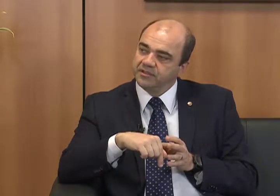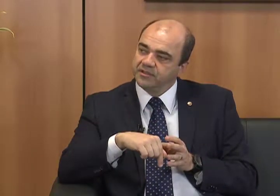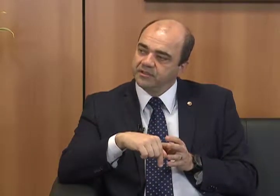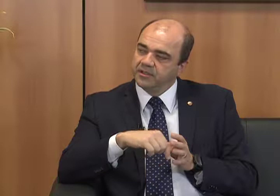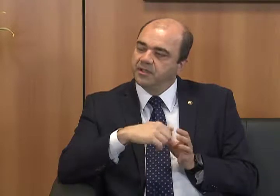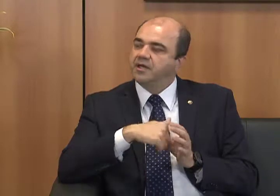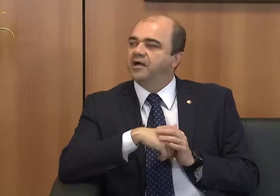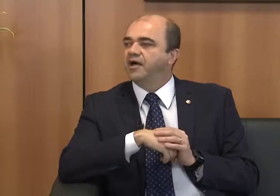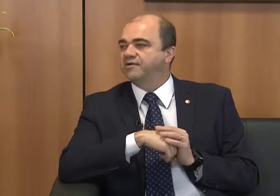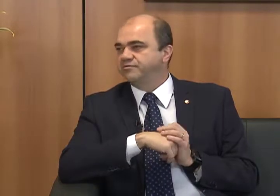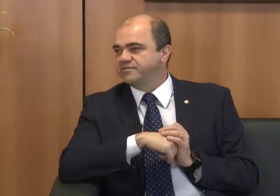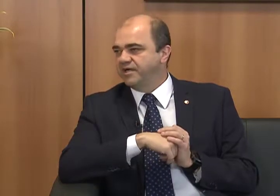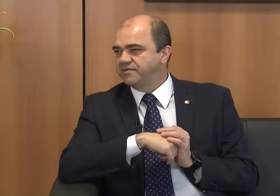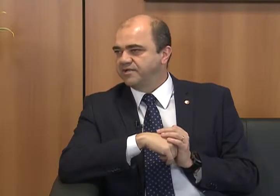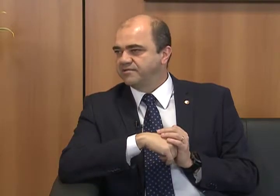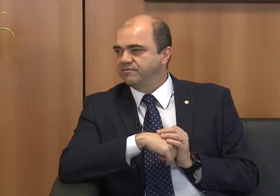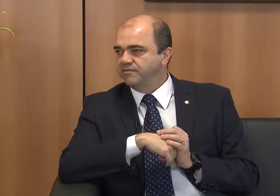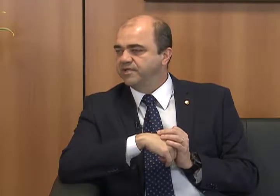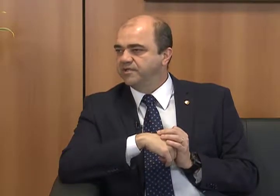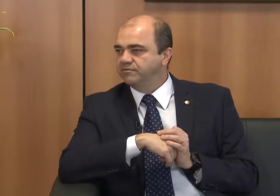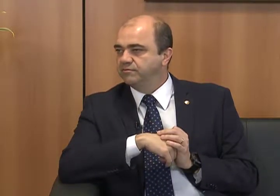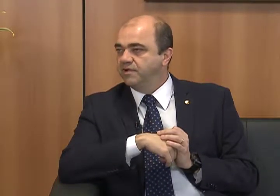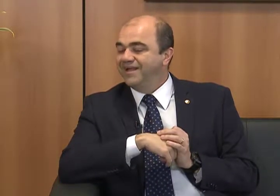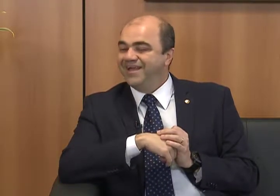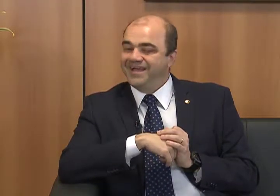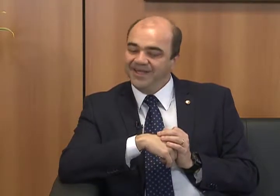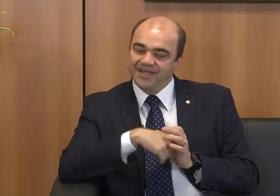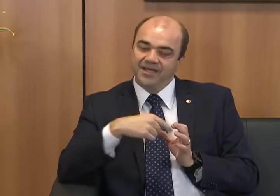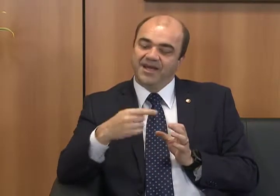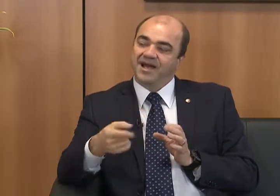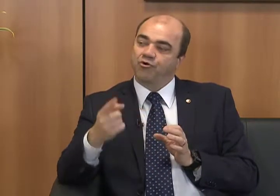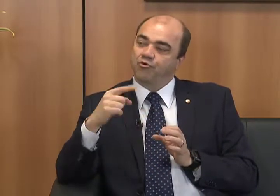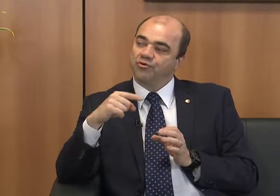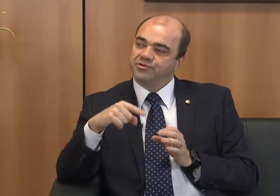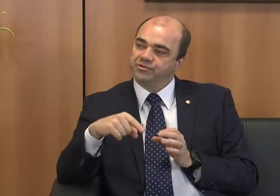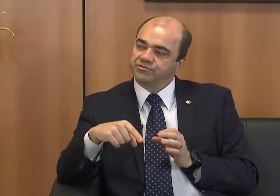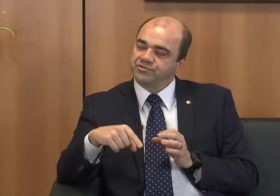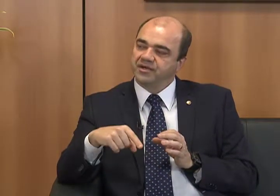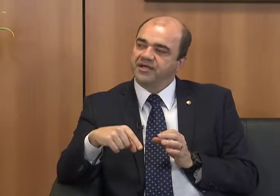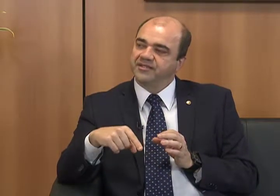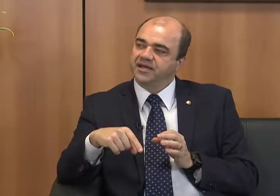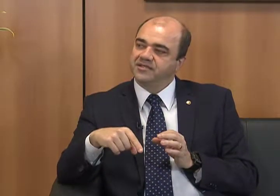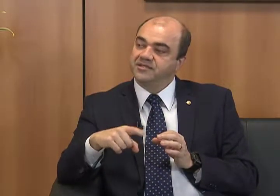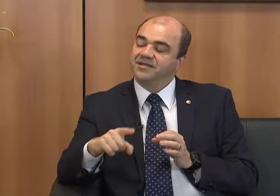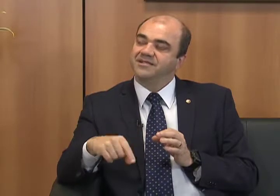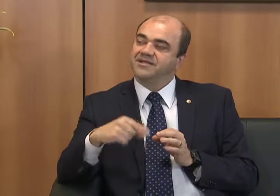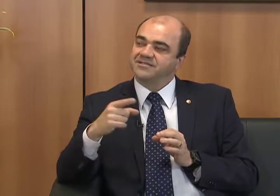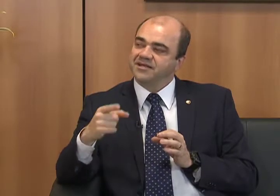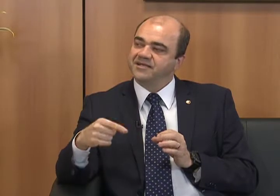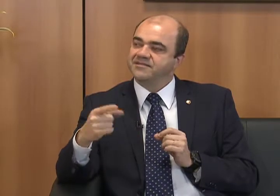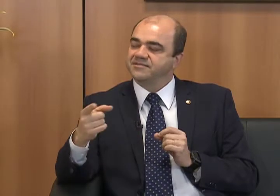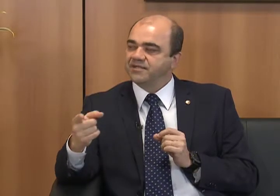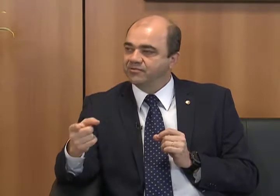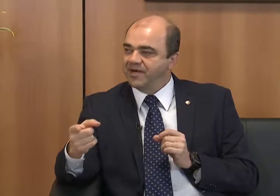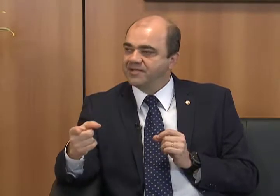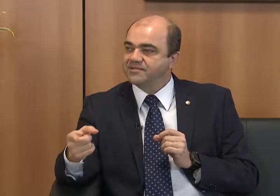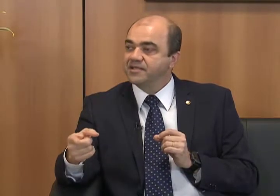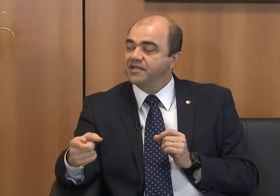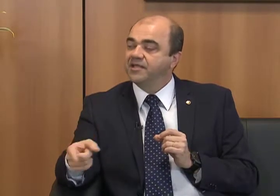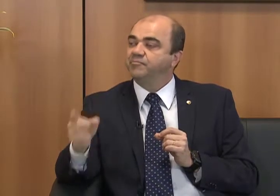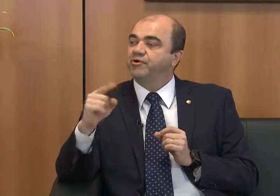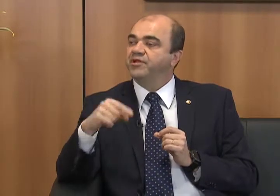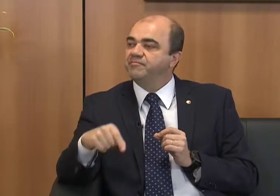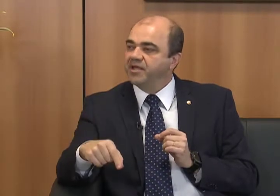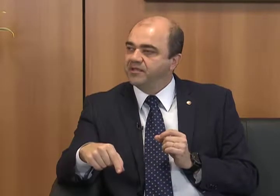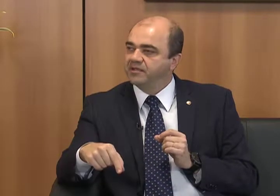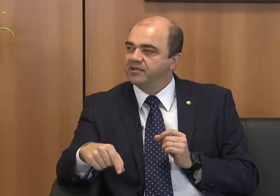permitia a industrialização do amianto e a constitucionalidade das leis estaduais